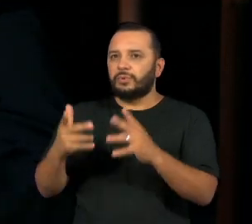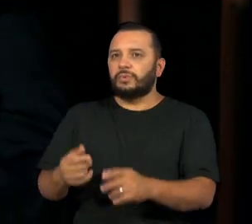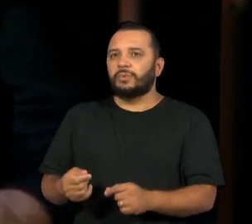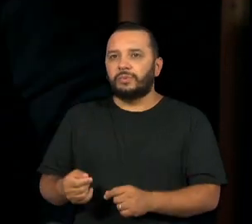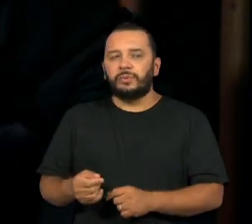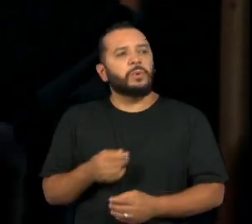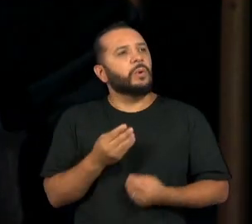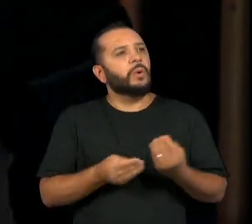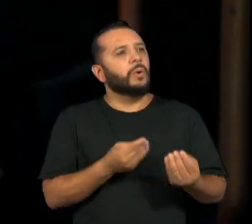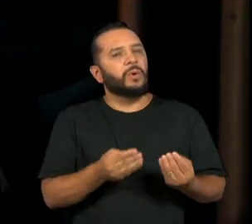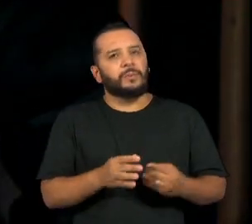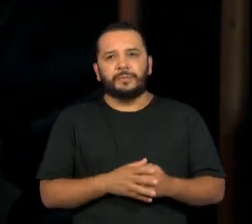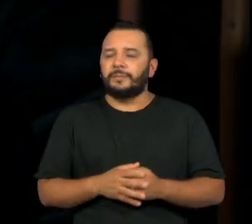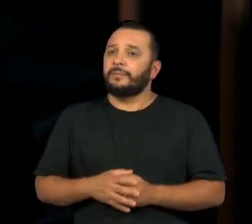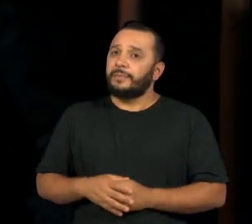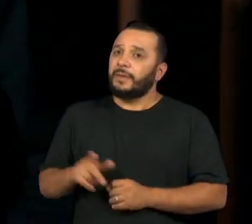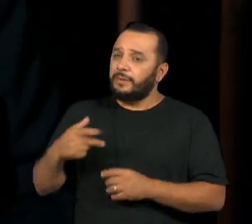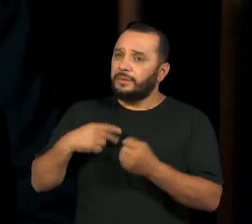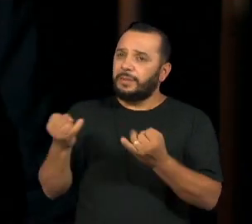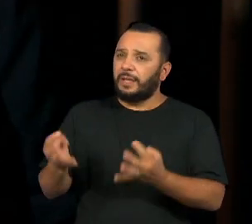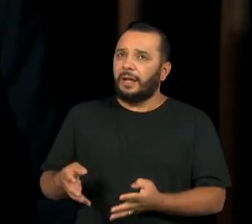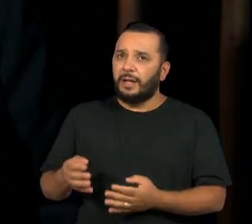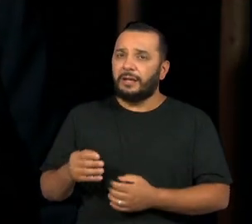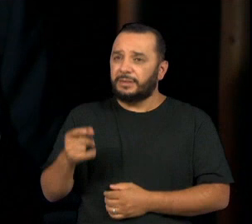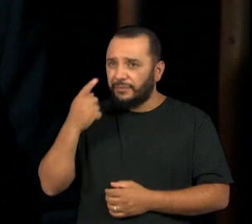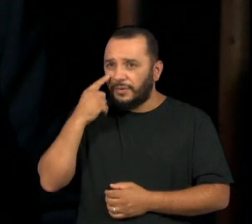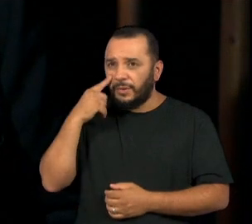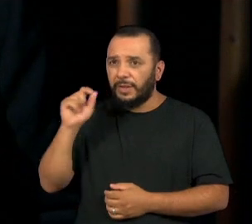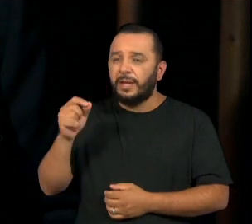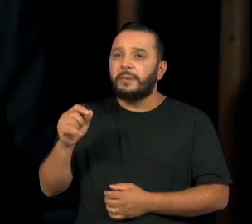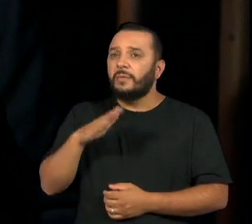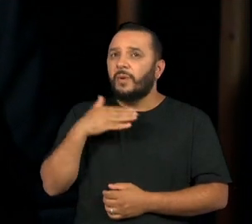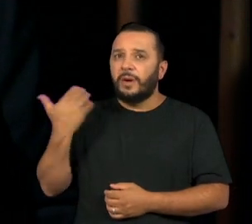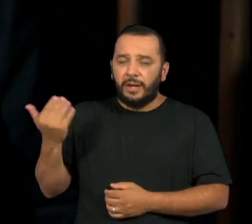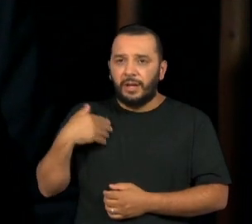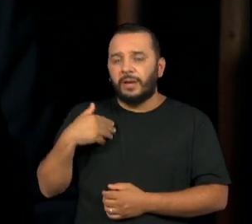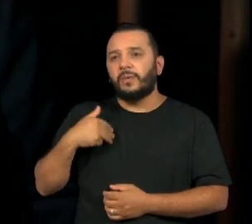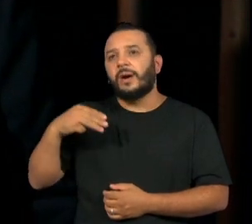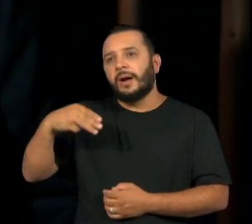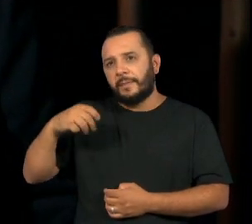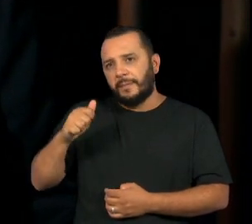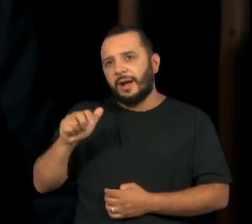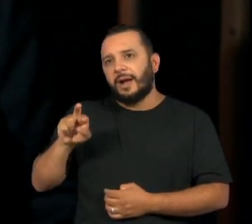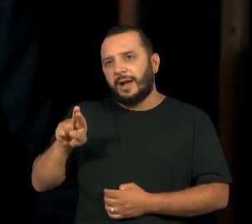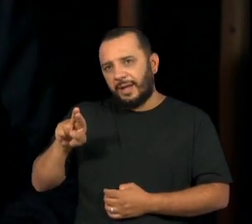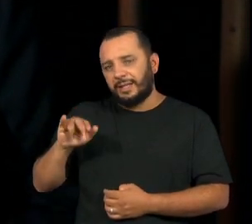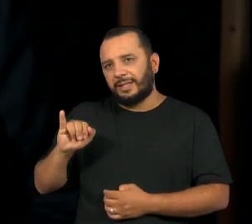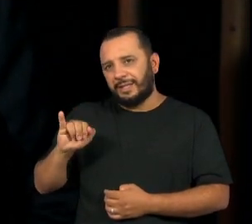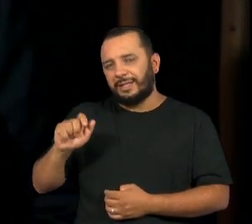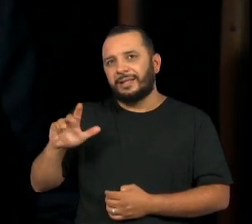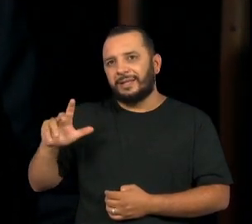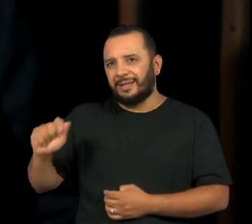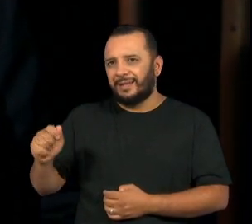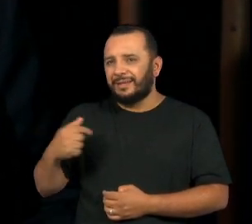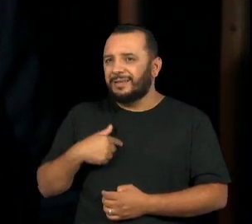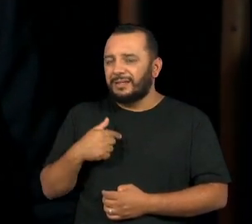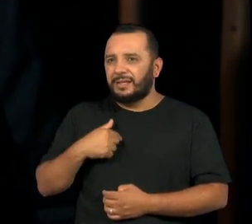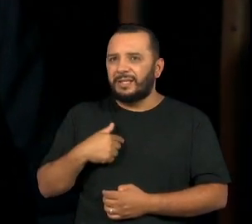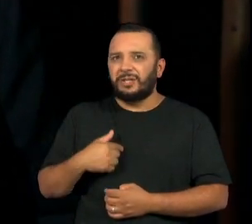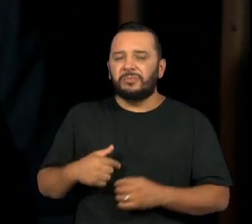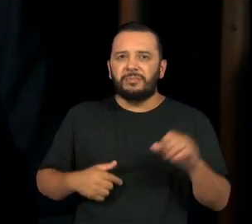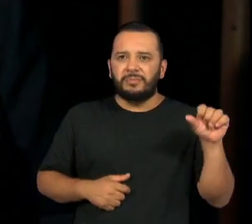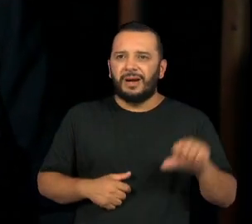isso? Então, eu vou explicar. Quando ela falou para mim, André, você viu que morreu a menina? Eu fiquei tão mal, porque eu não